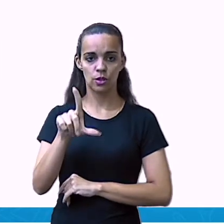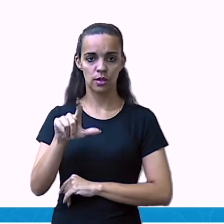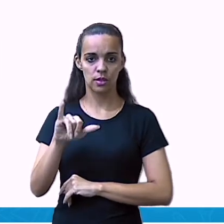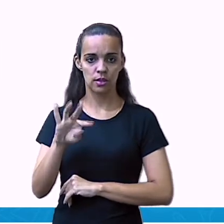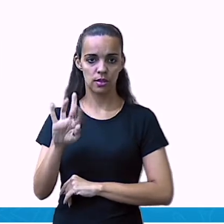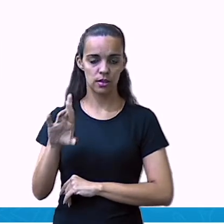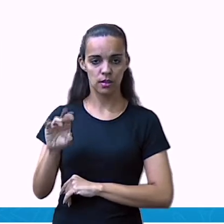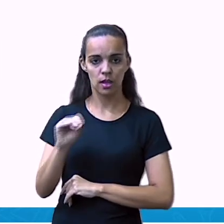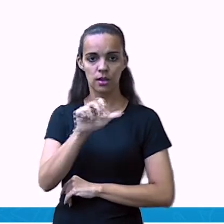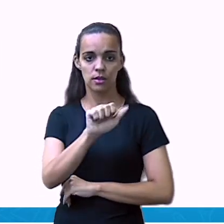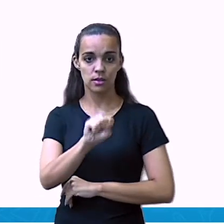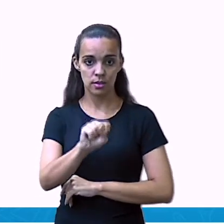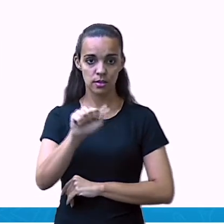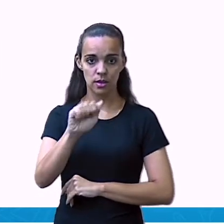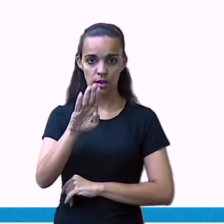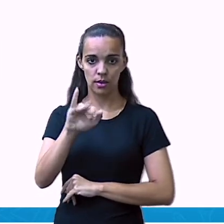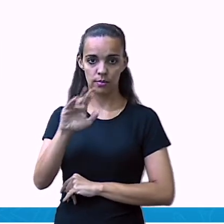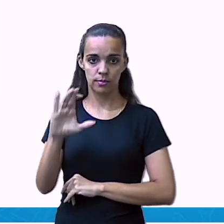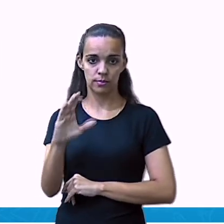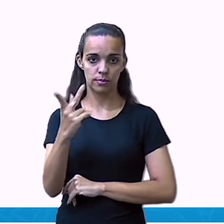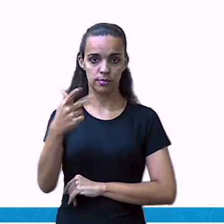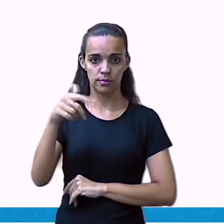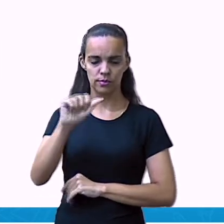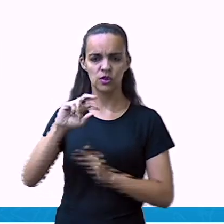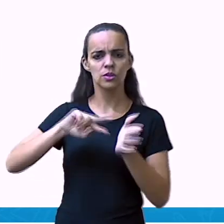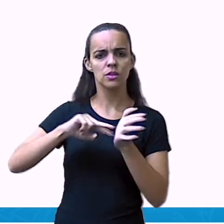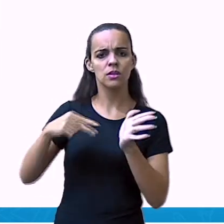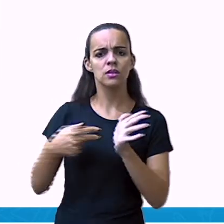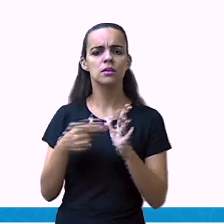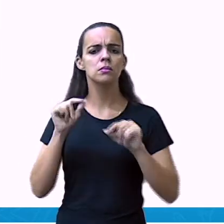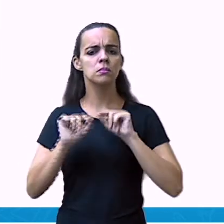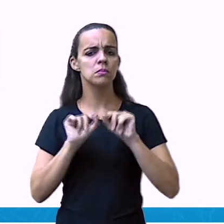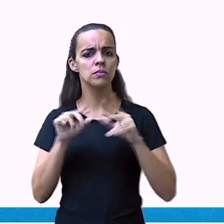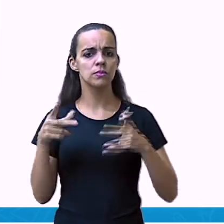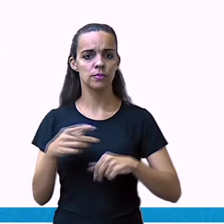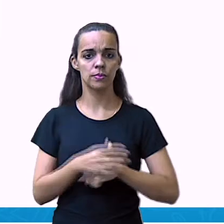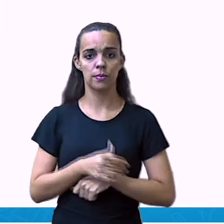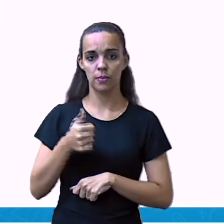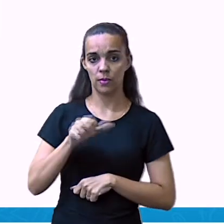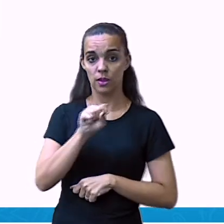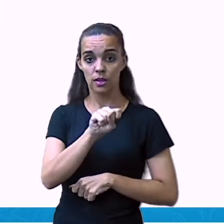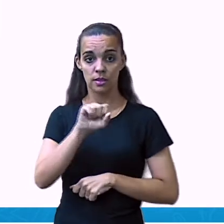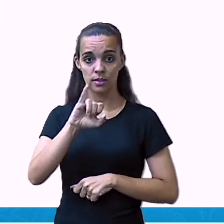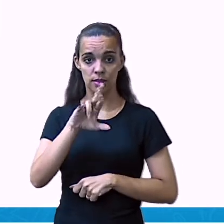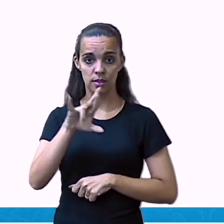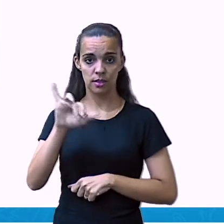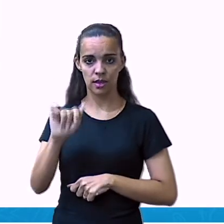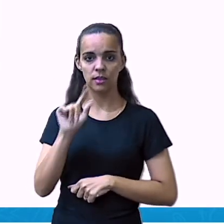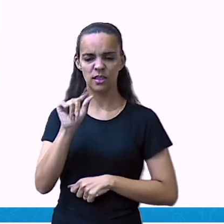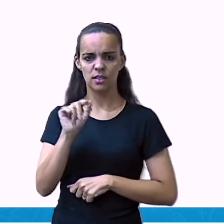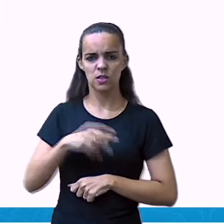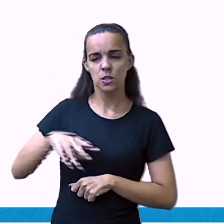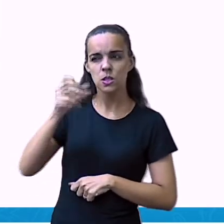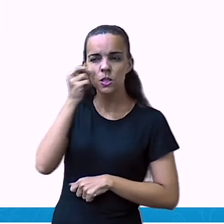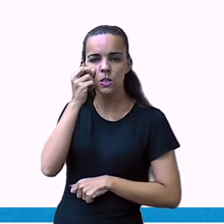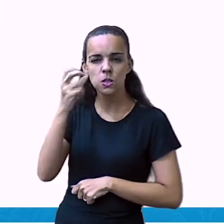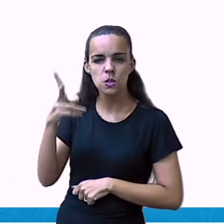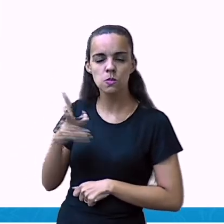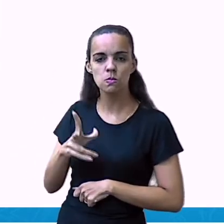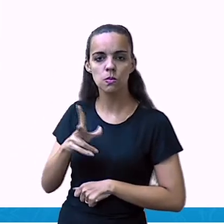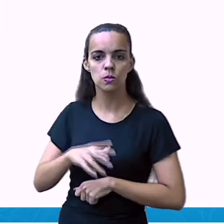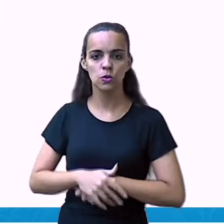e sabichão. E o que significam essas palavras? Sirigaita,